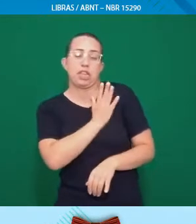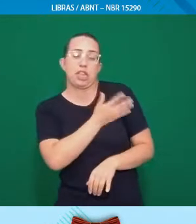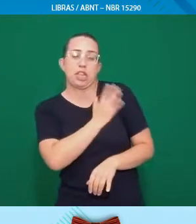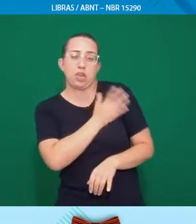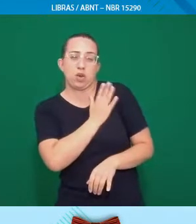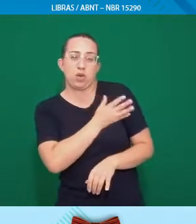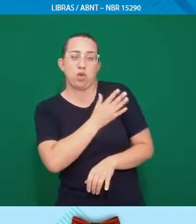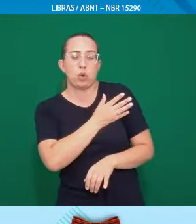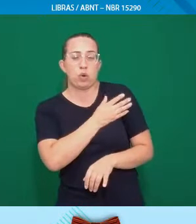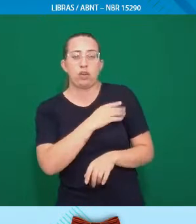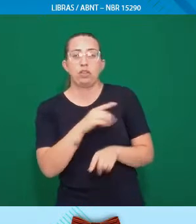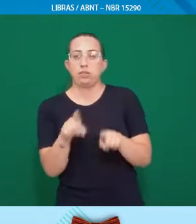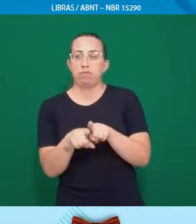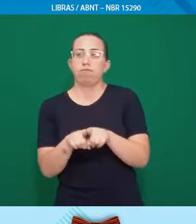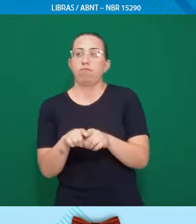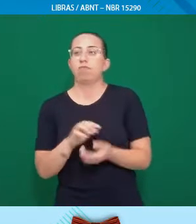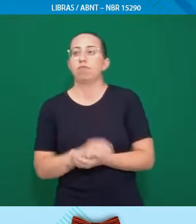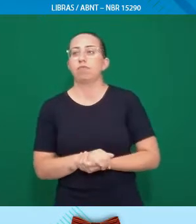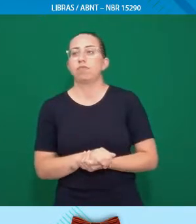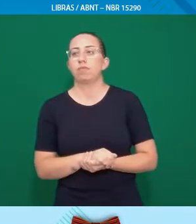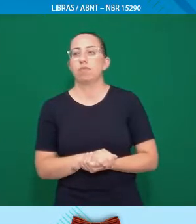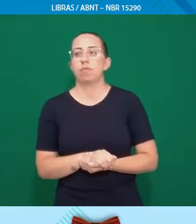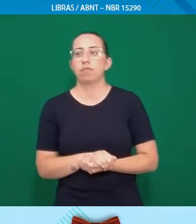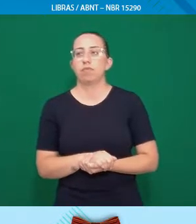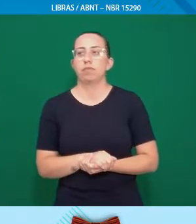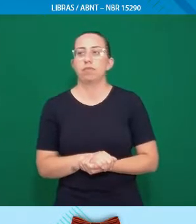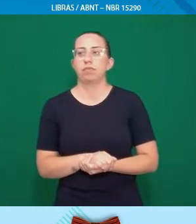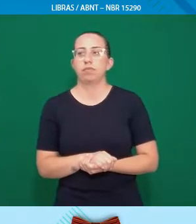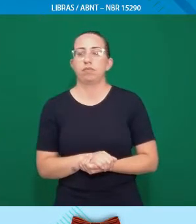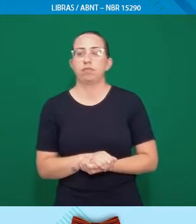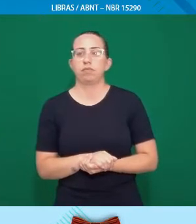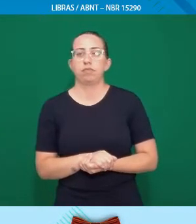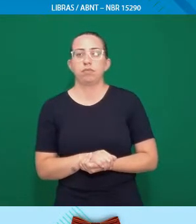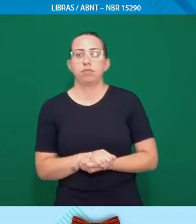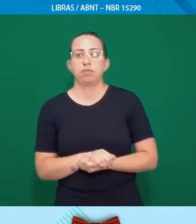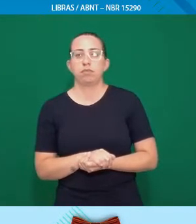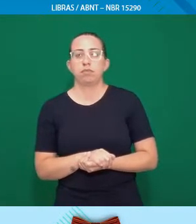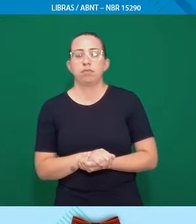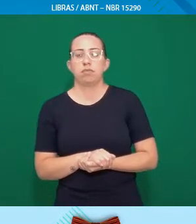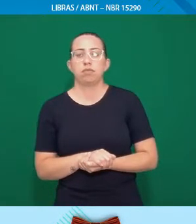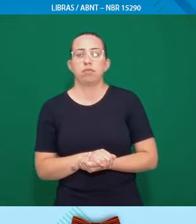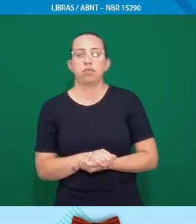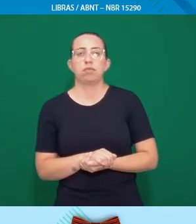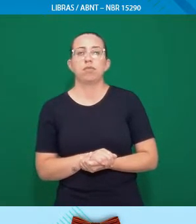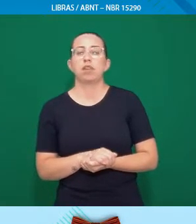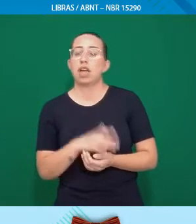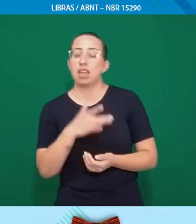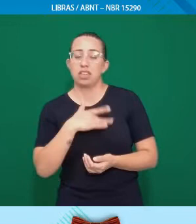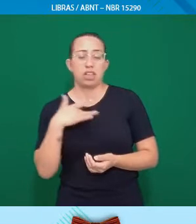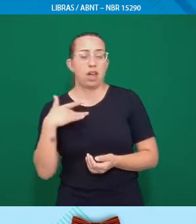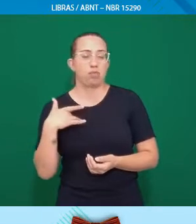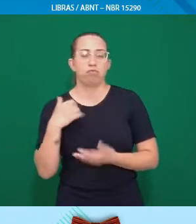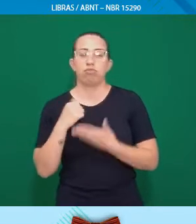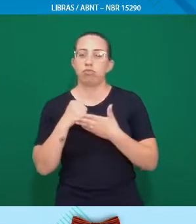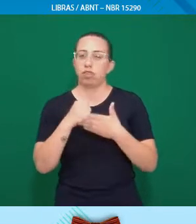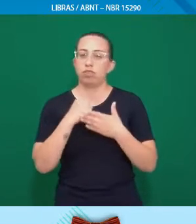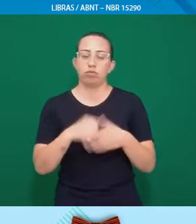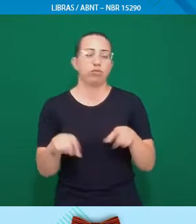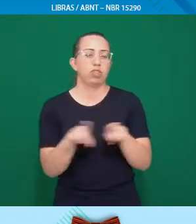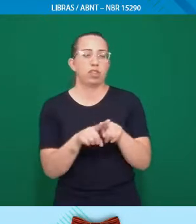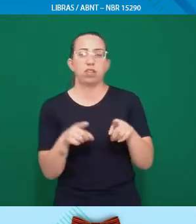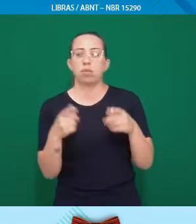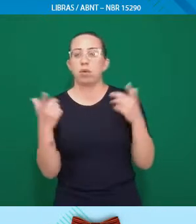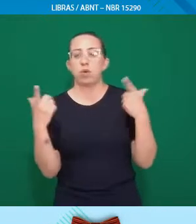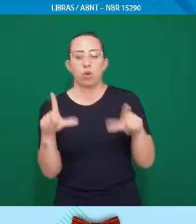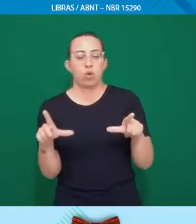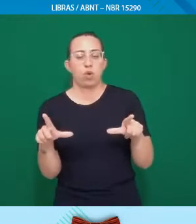cardiopatias entre outras não obstante além da saúde é uma oportunidade de recreação